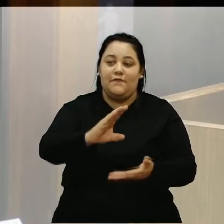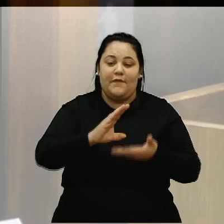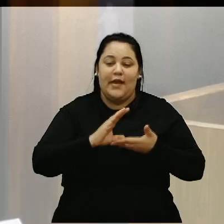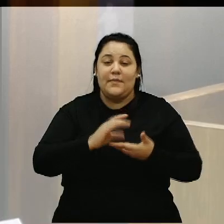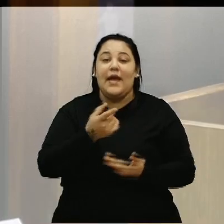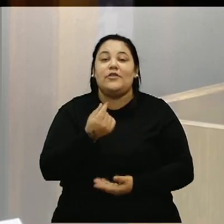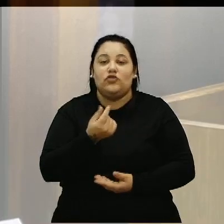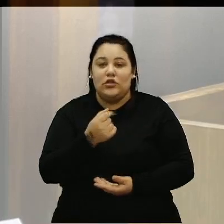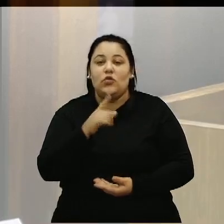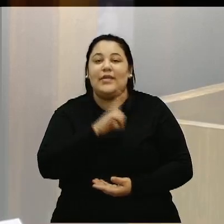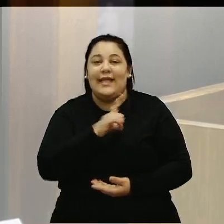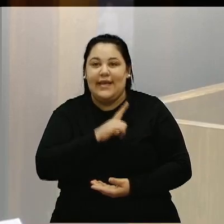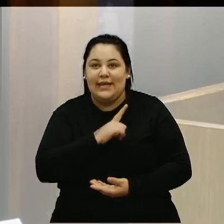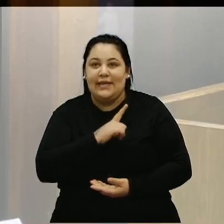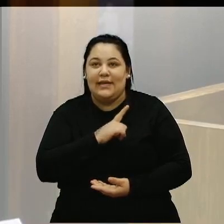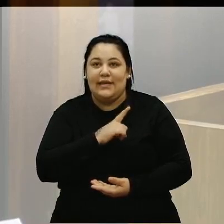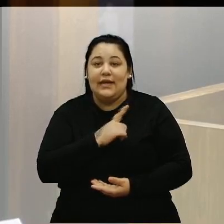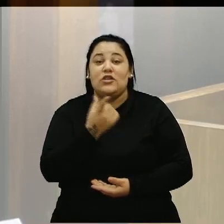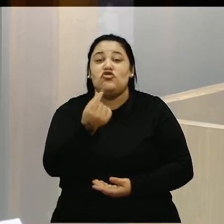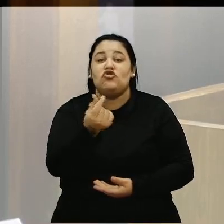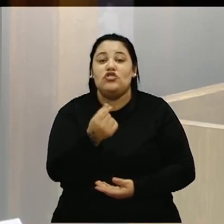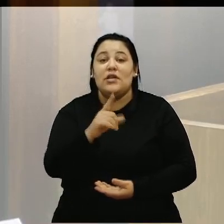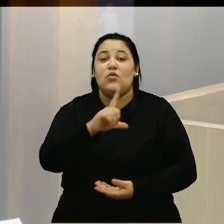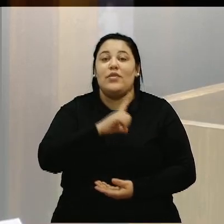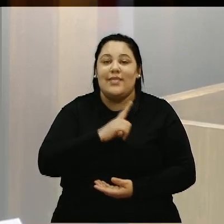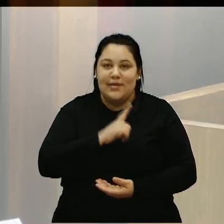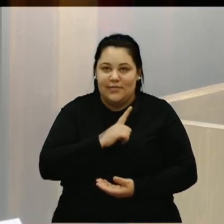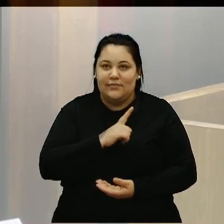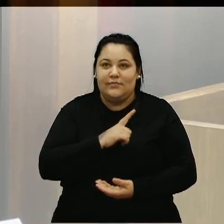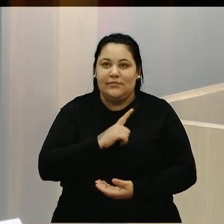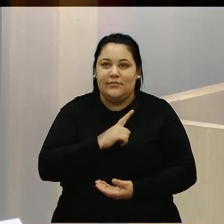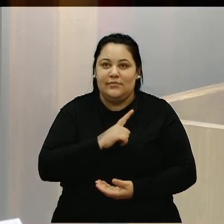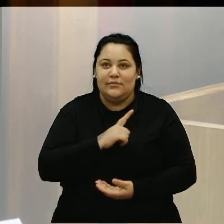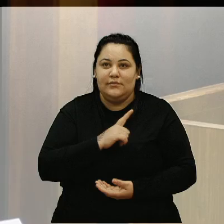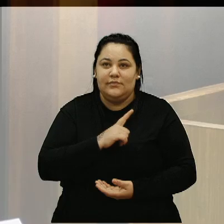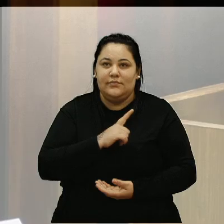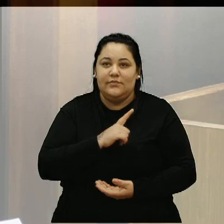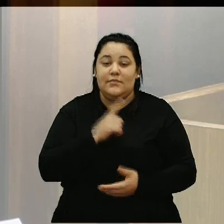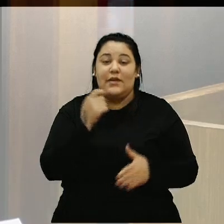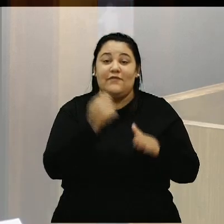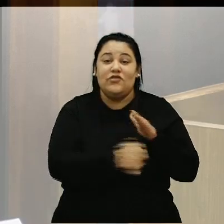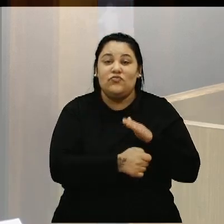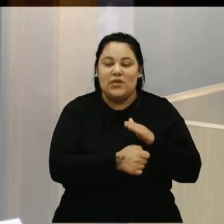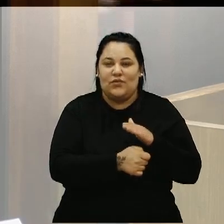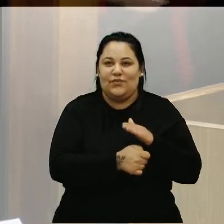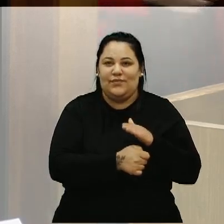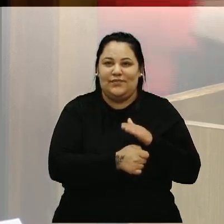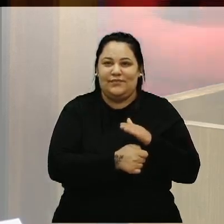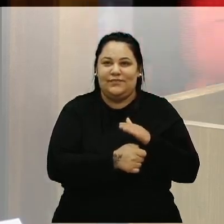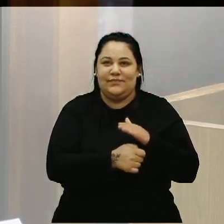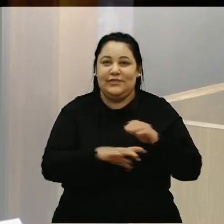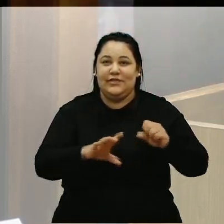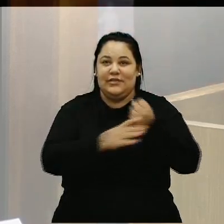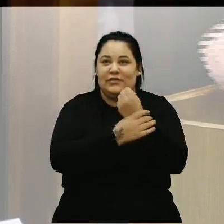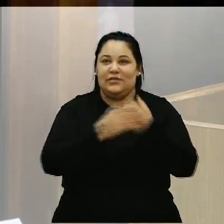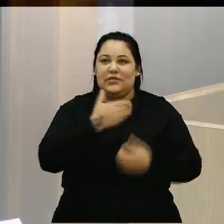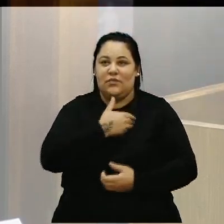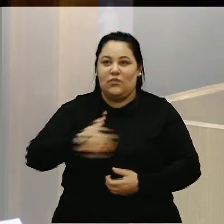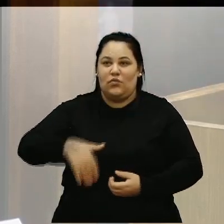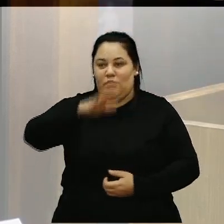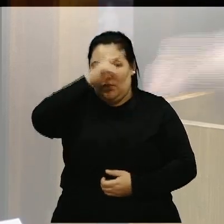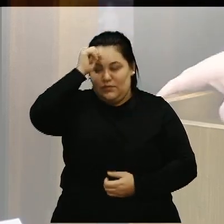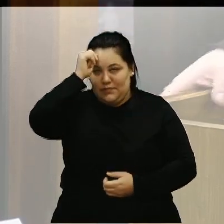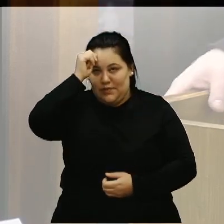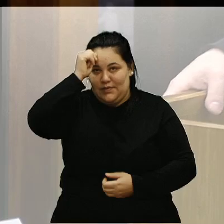tem, dinheiro tem, para investimento na segurança pública municipal,